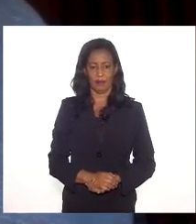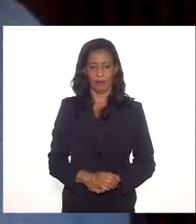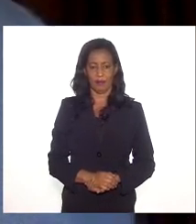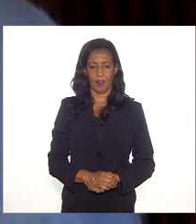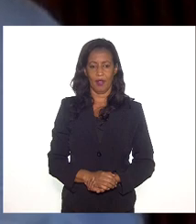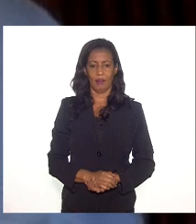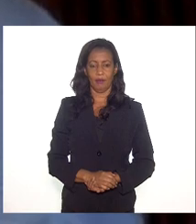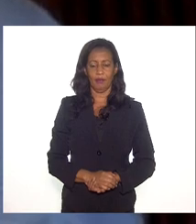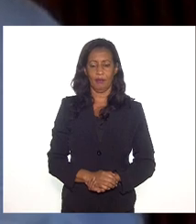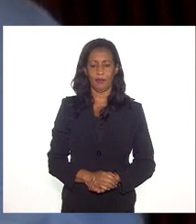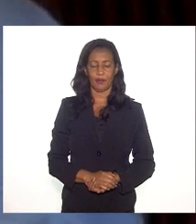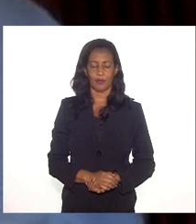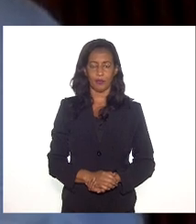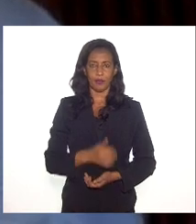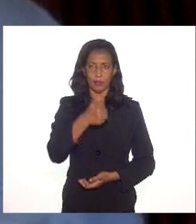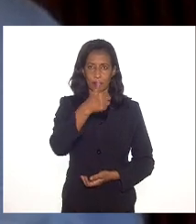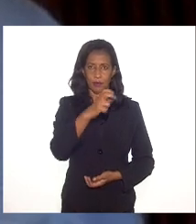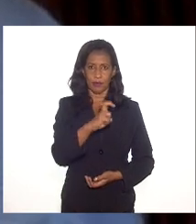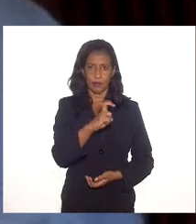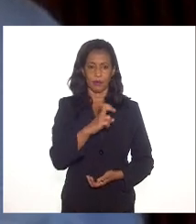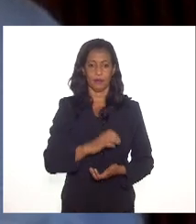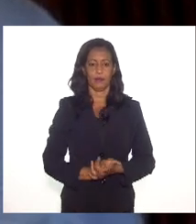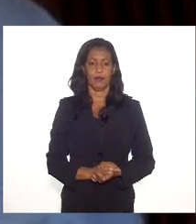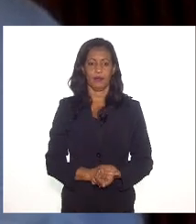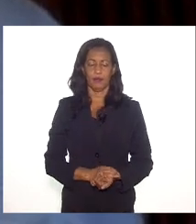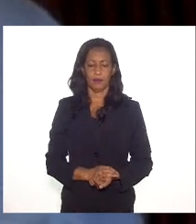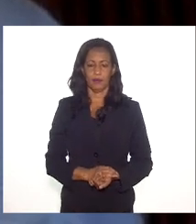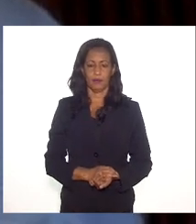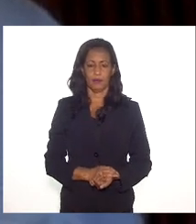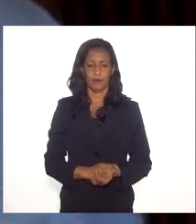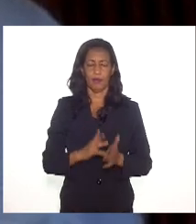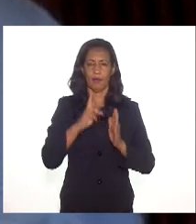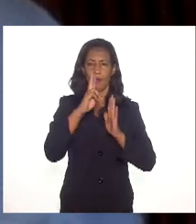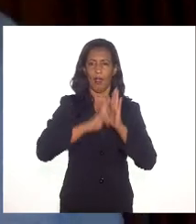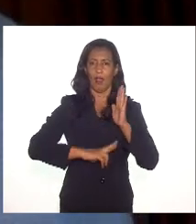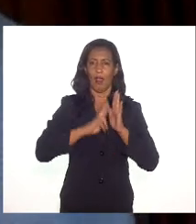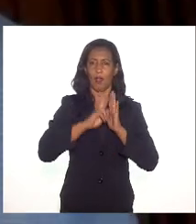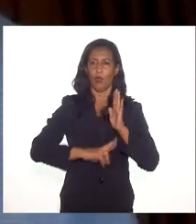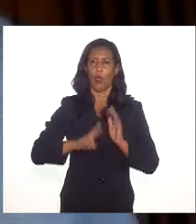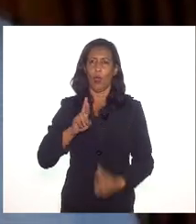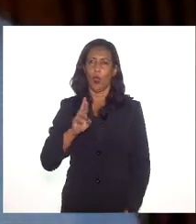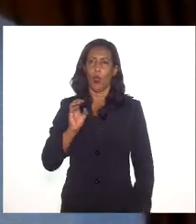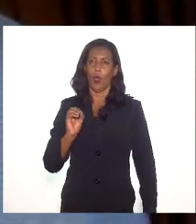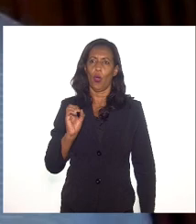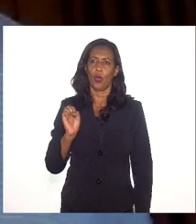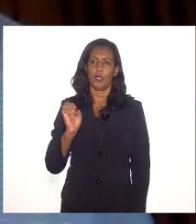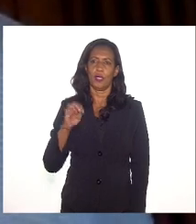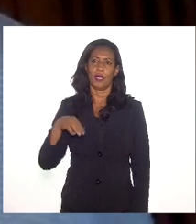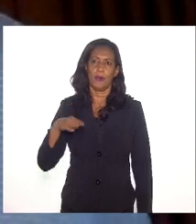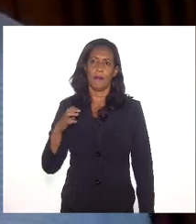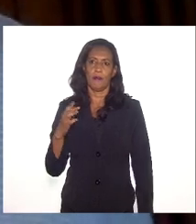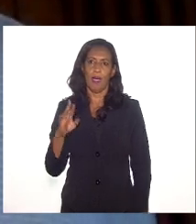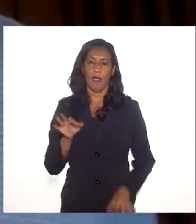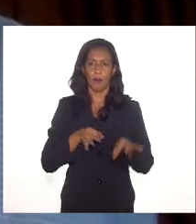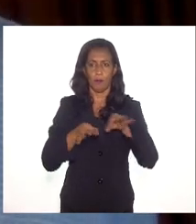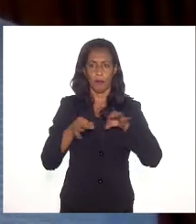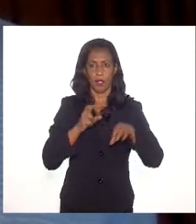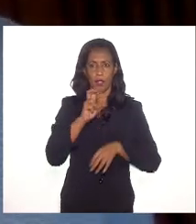14, votado. 15 da pauta, relator deputado Rosenberg Reis. Projeto